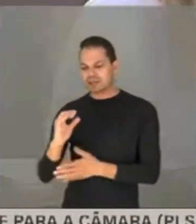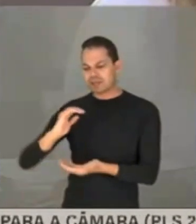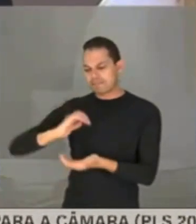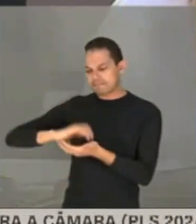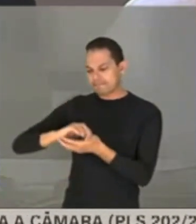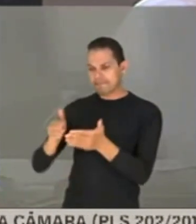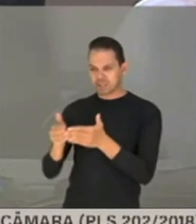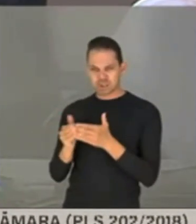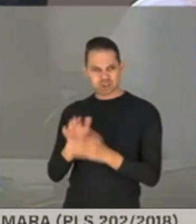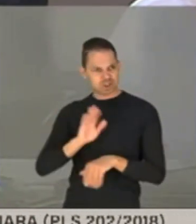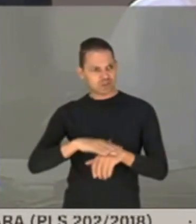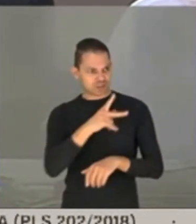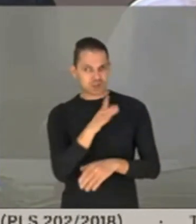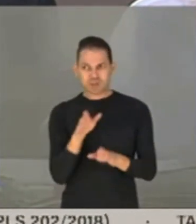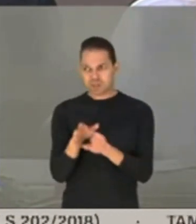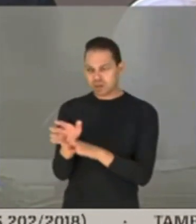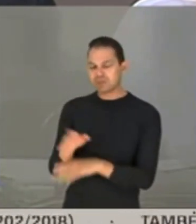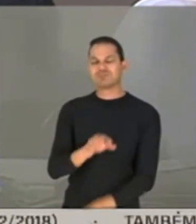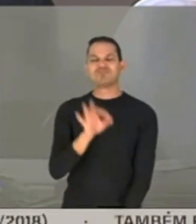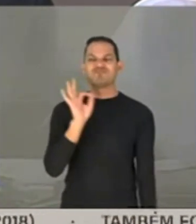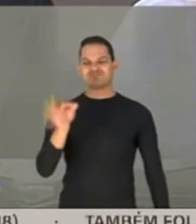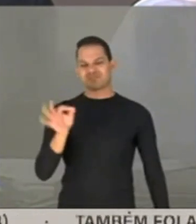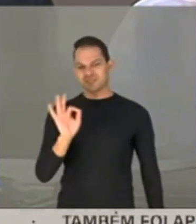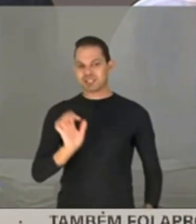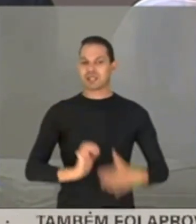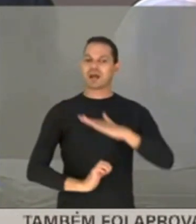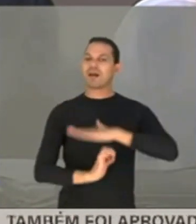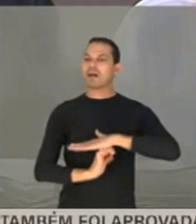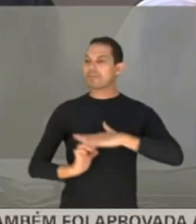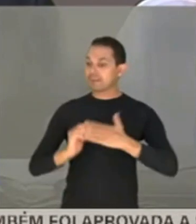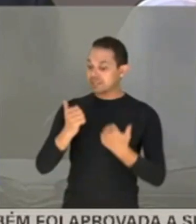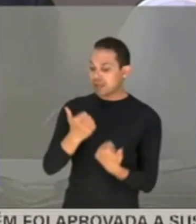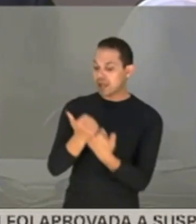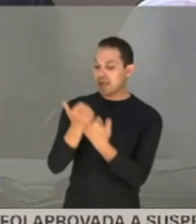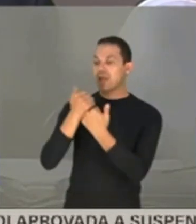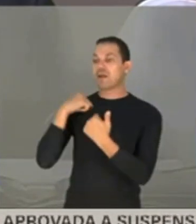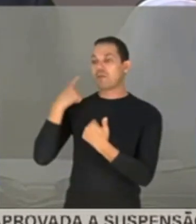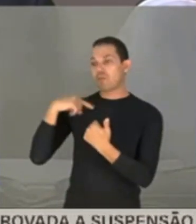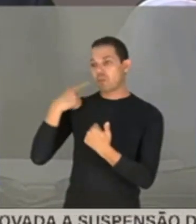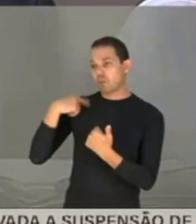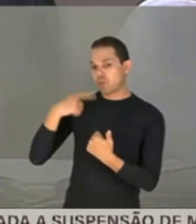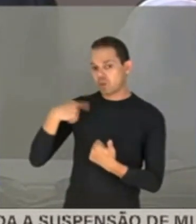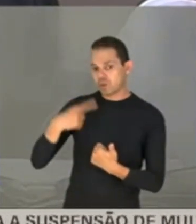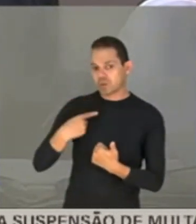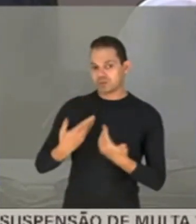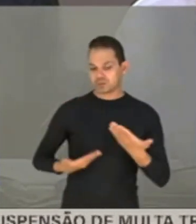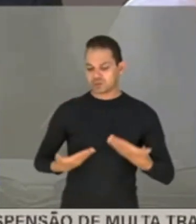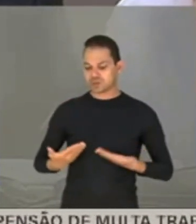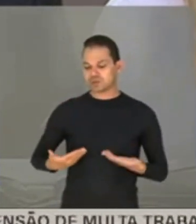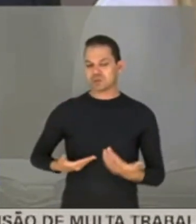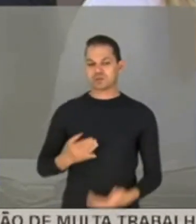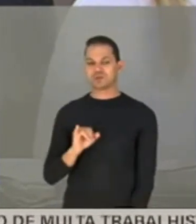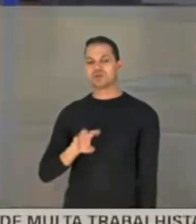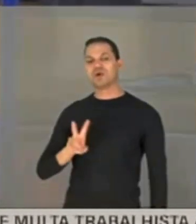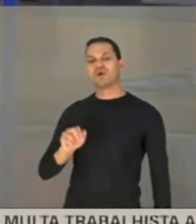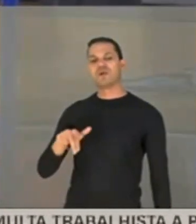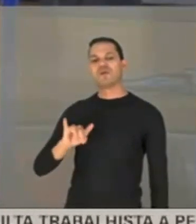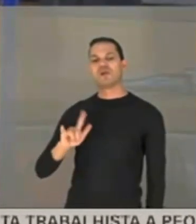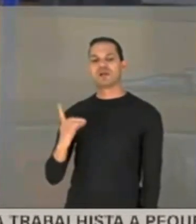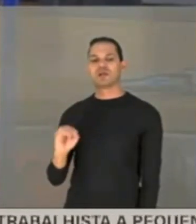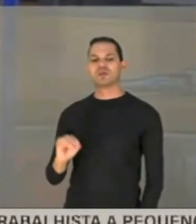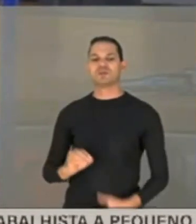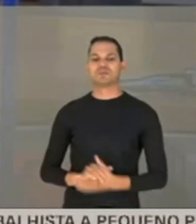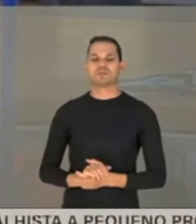STF? Sim, Excelência, foi a empresa que deu esse apoio jurídico ao nosso funcionário Ivanildo. Então,